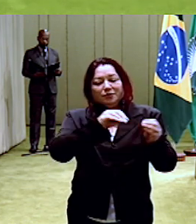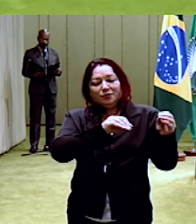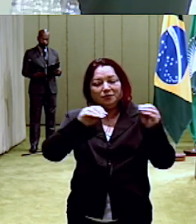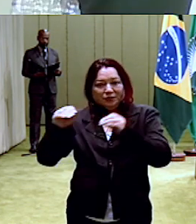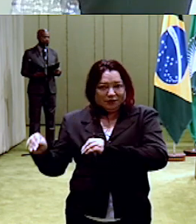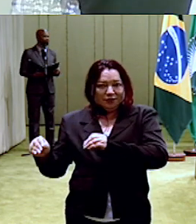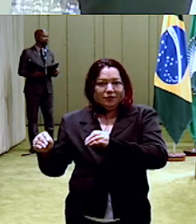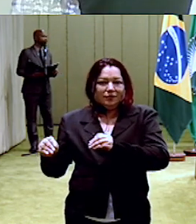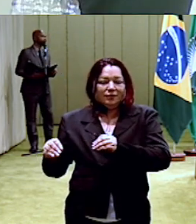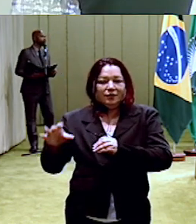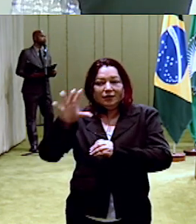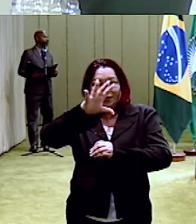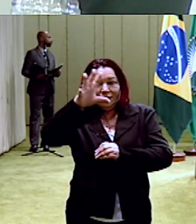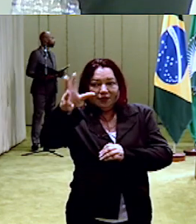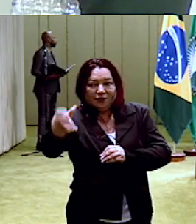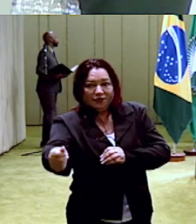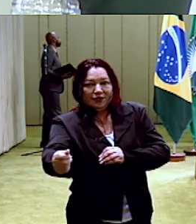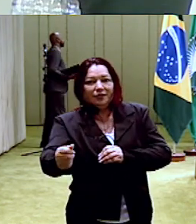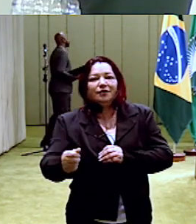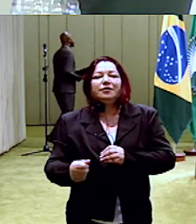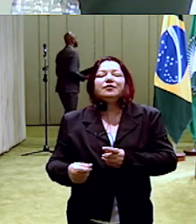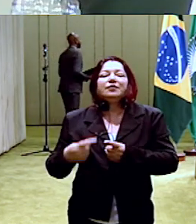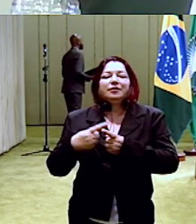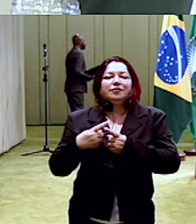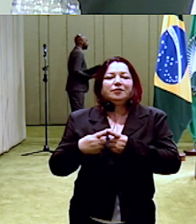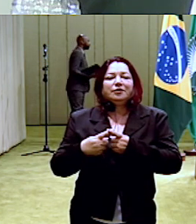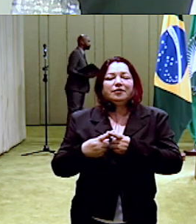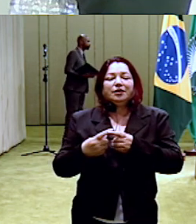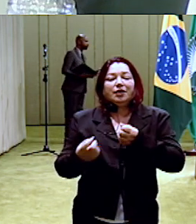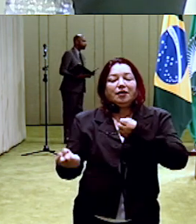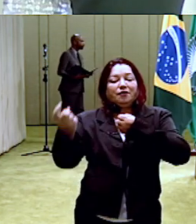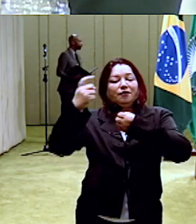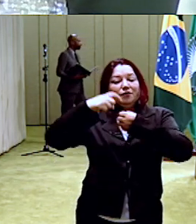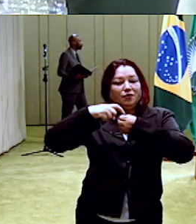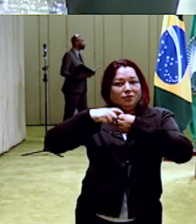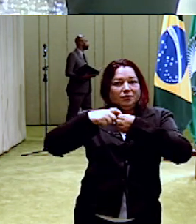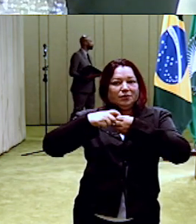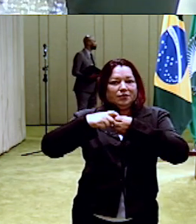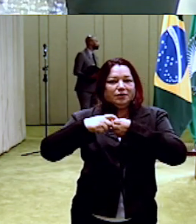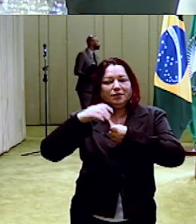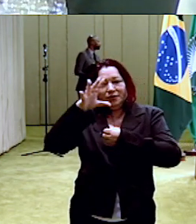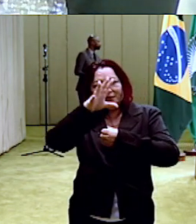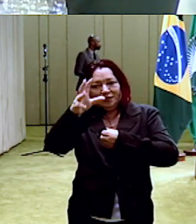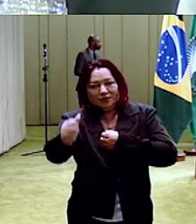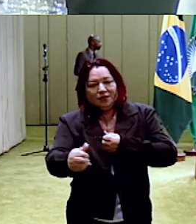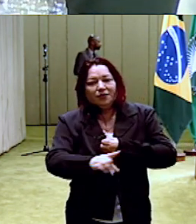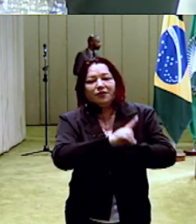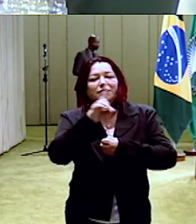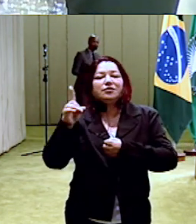a diáspora africana, negra, dita pela secretária executiva, lembrar que em